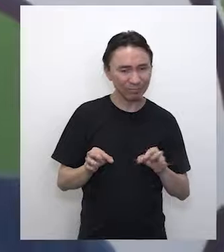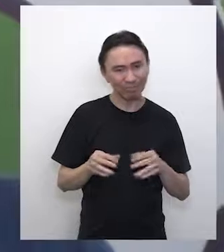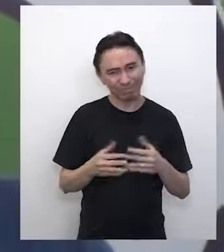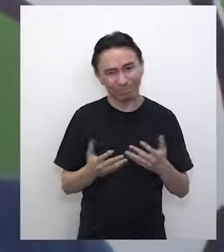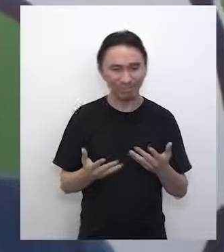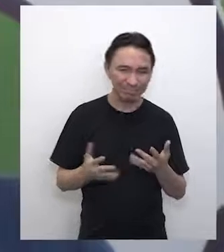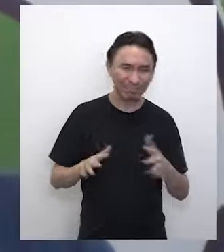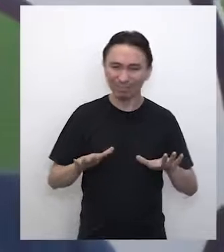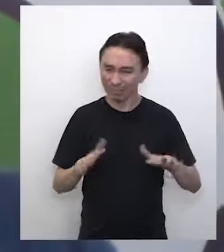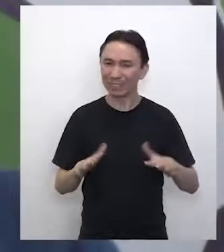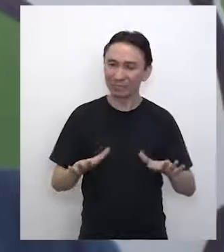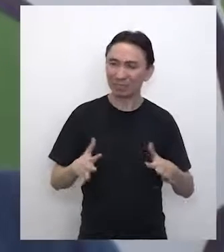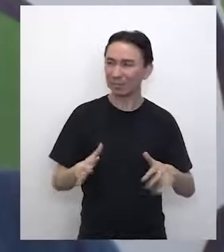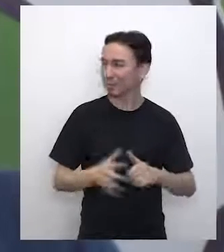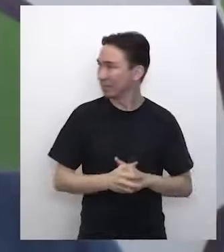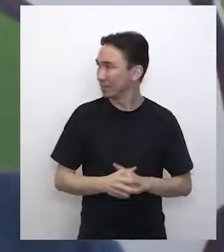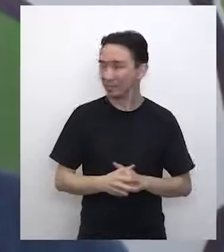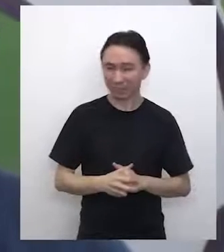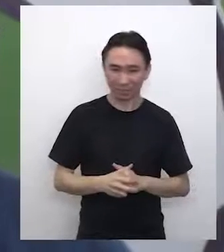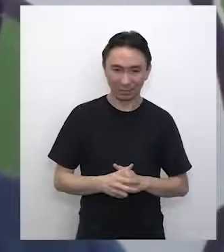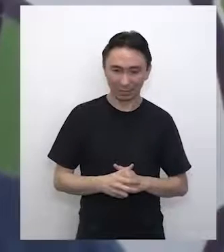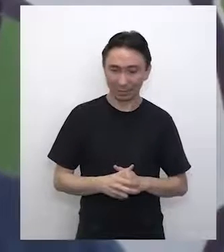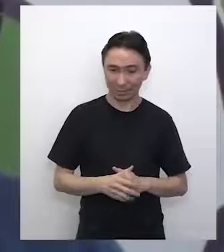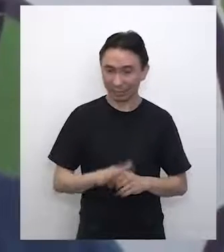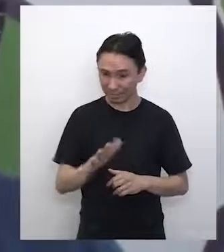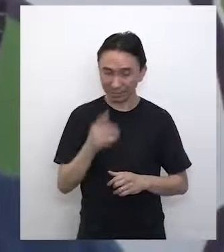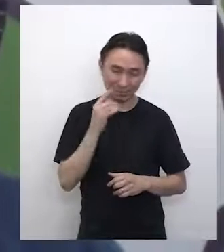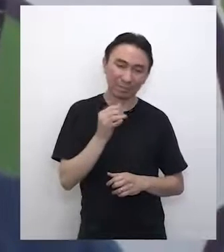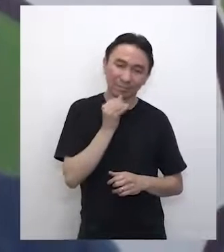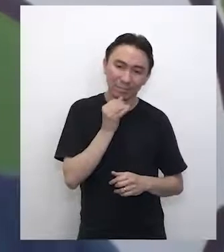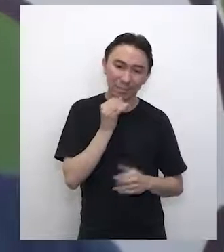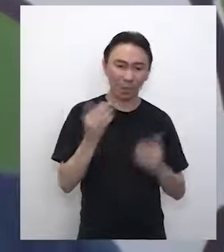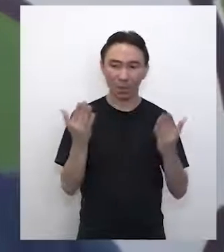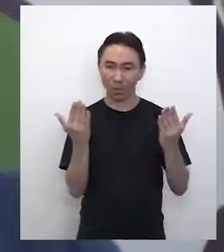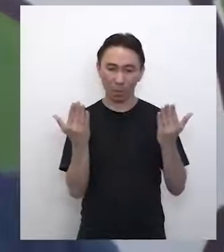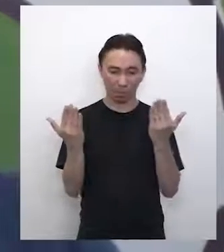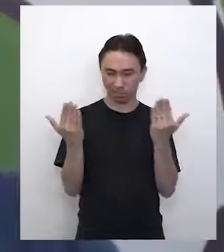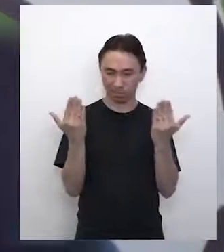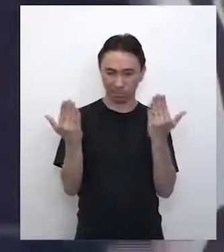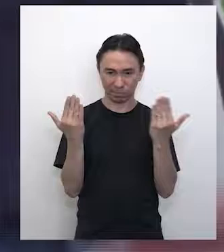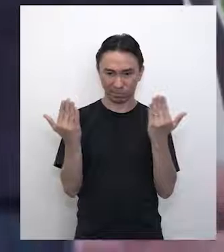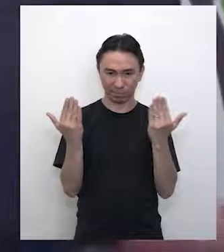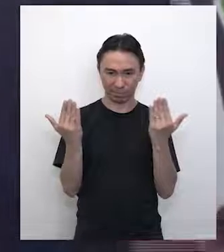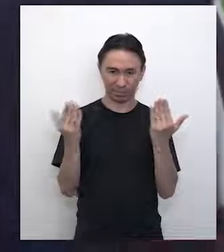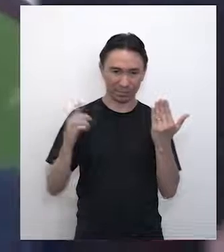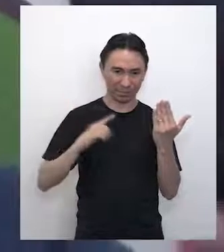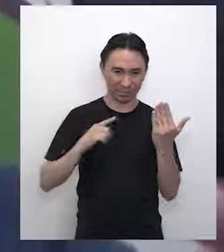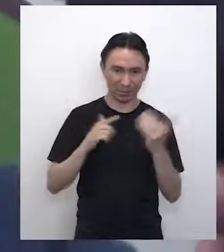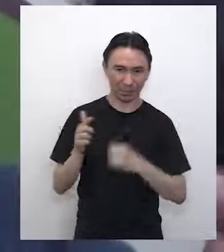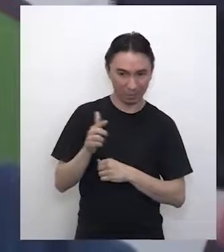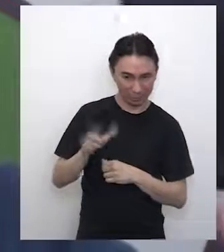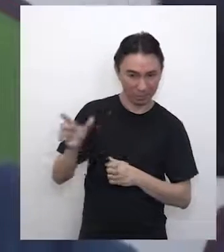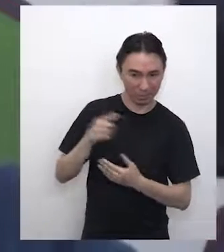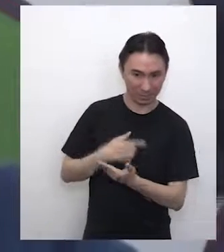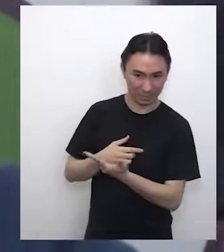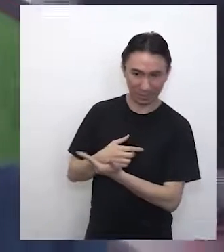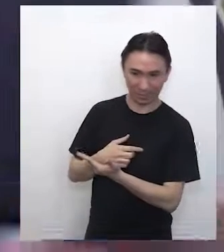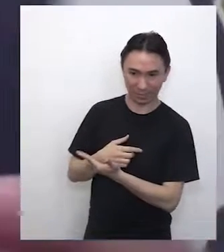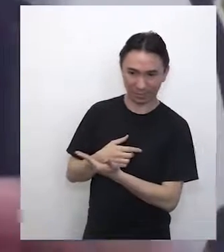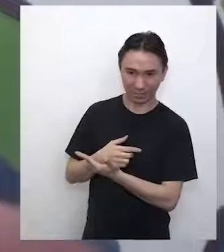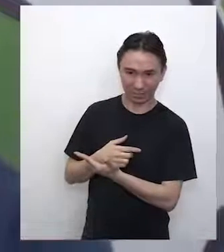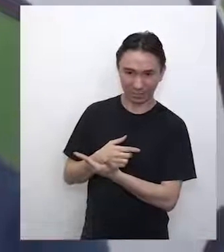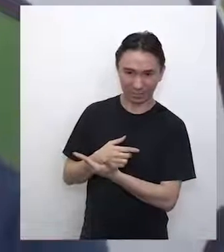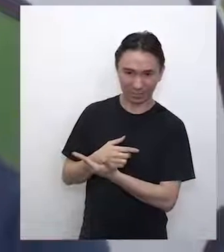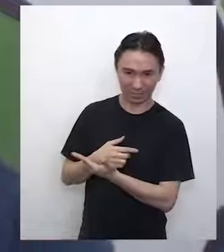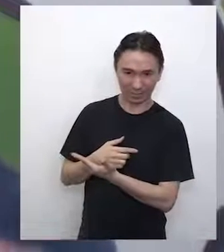não muito, né? Comparado com a plaquinha, como que é essa daqui. Deixa